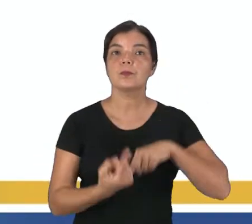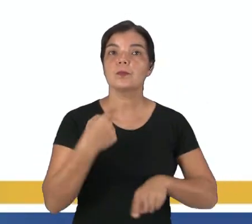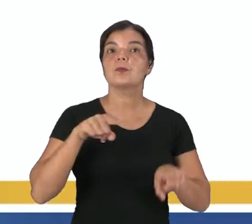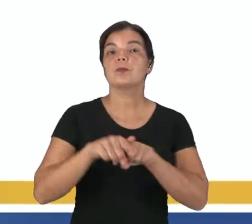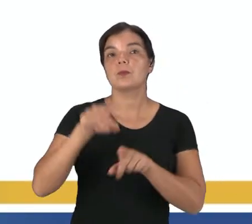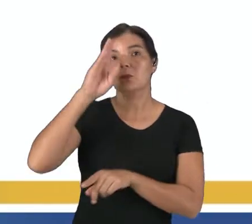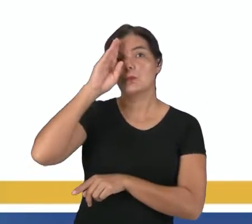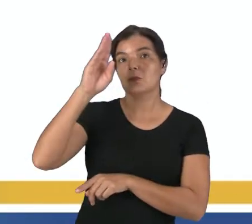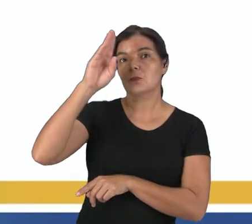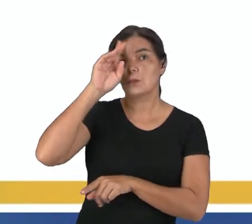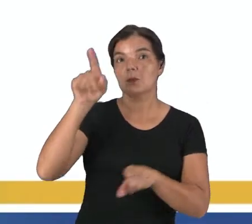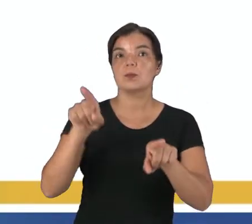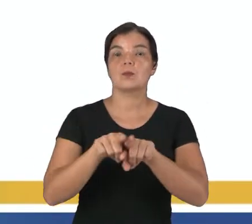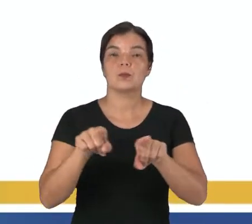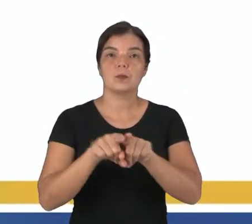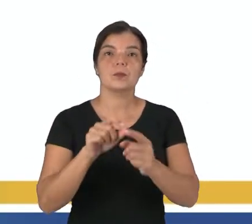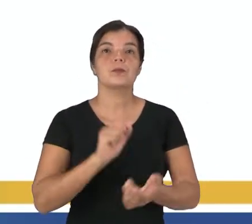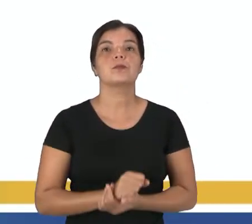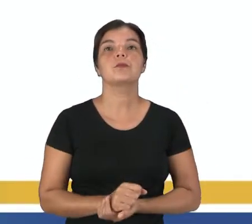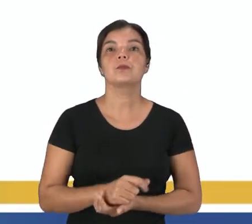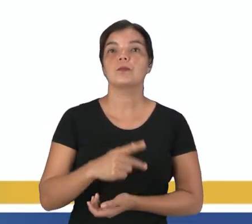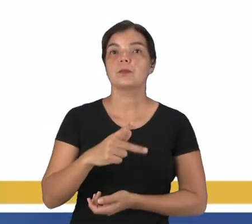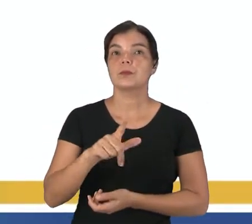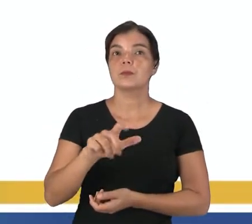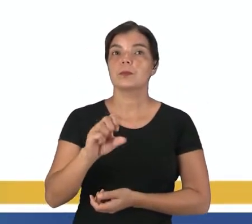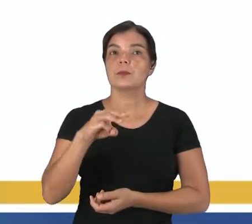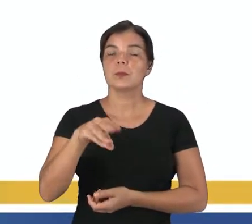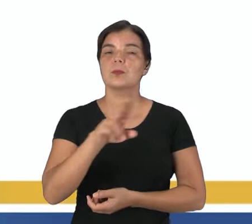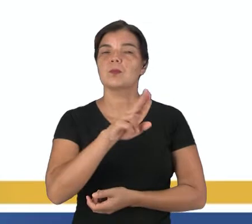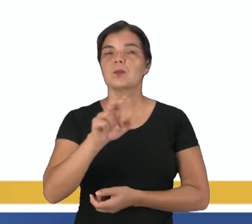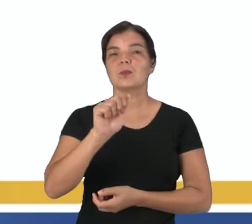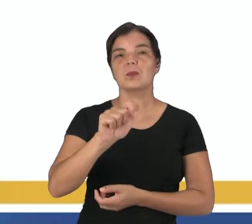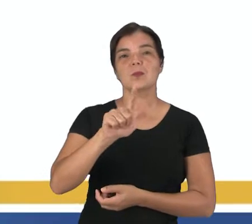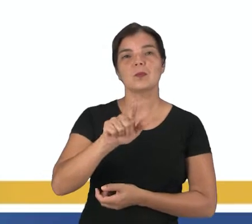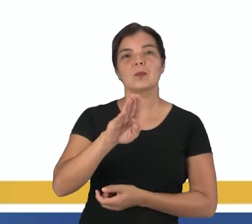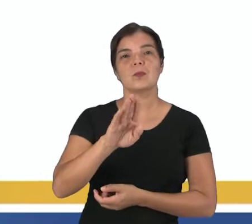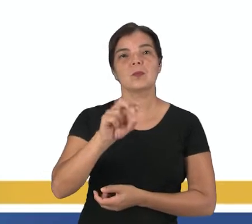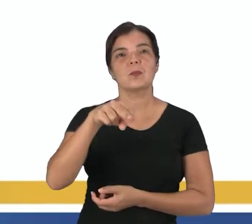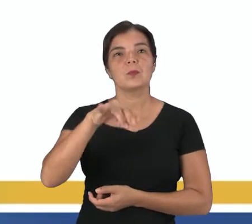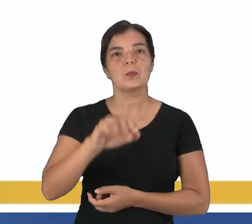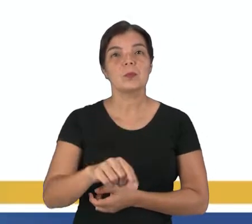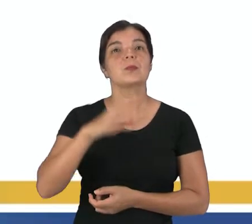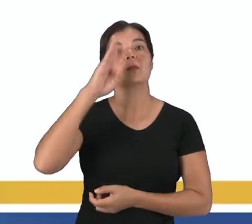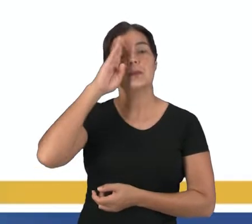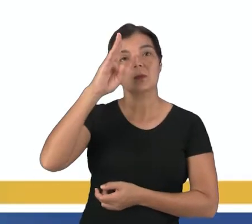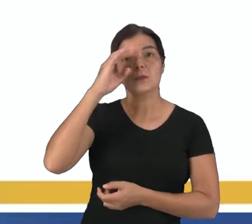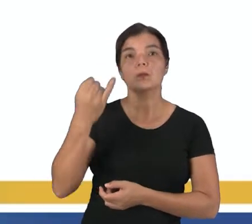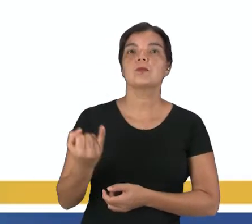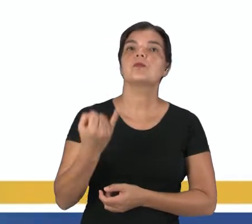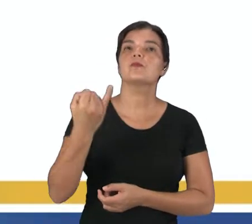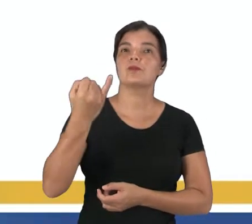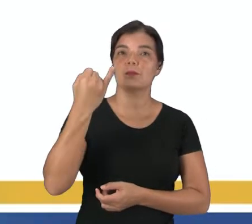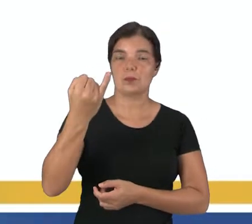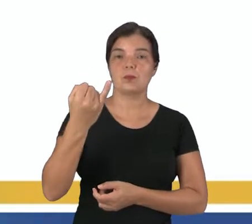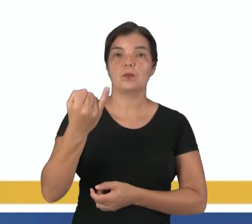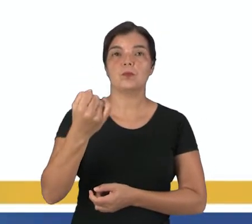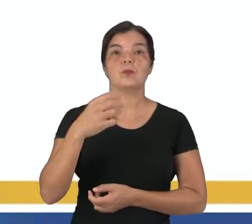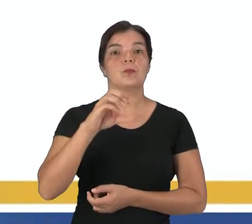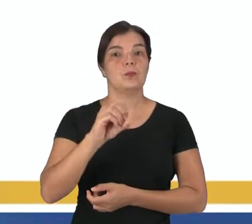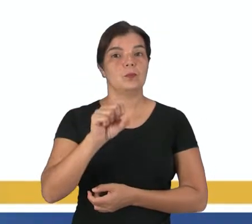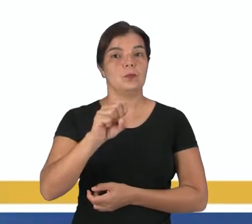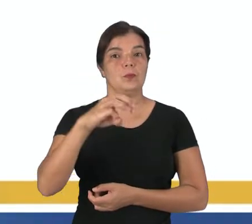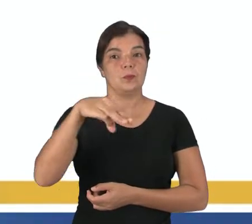principais proteínas do plasma, elas são chamadas de albuminas. Elas têm um papel muito importante na manutenção da